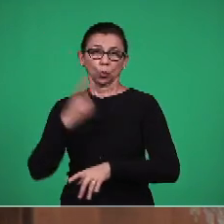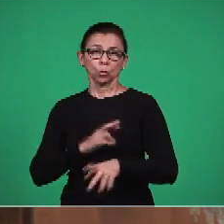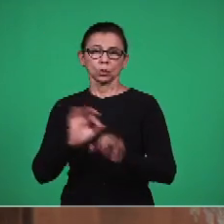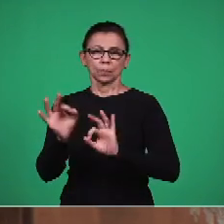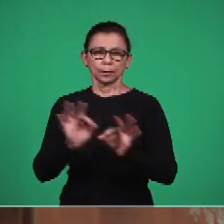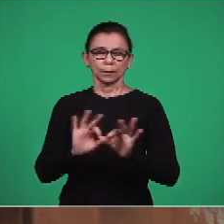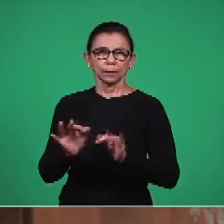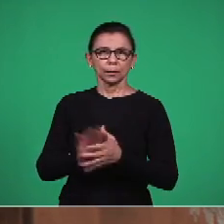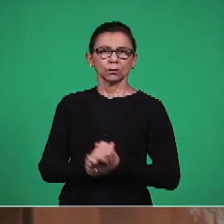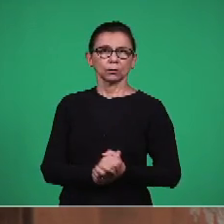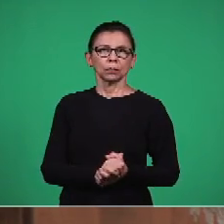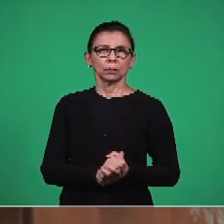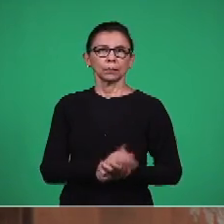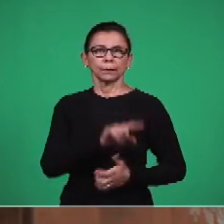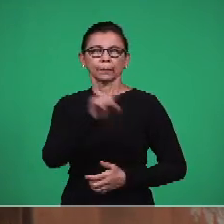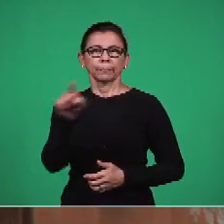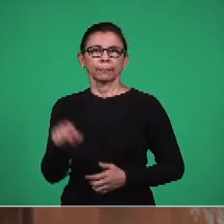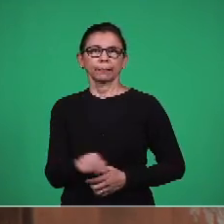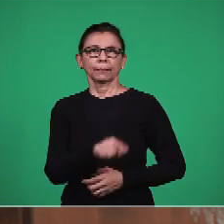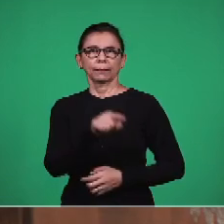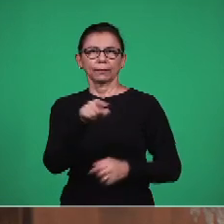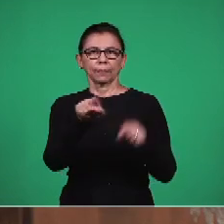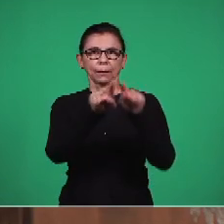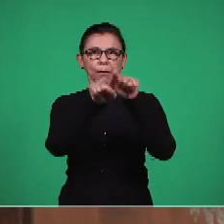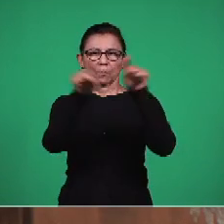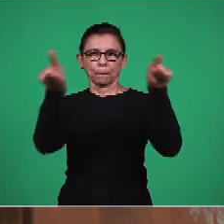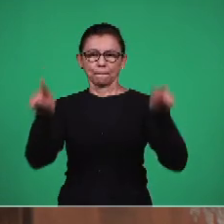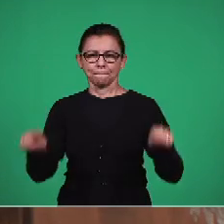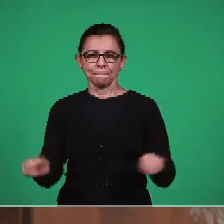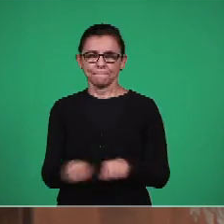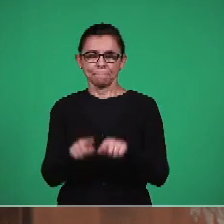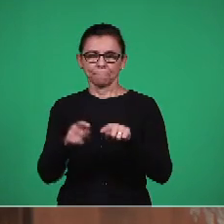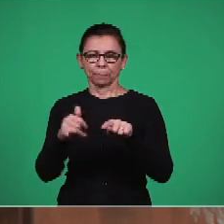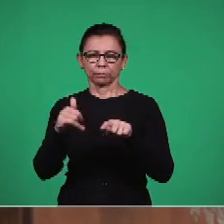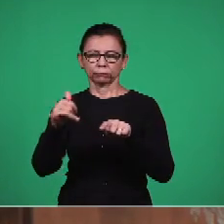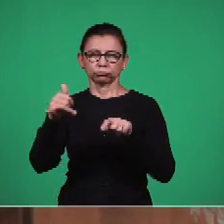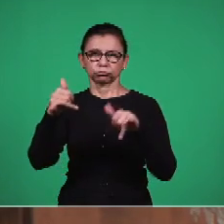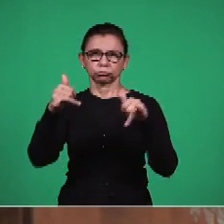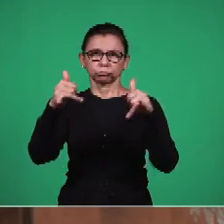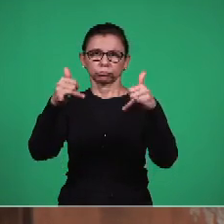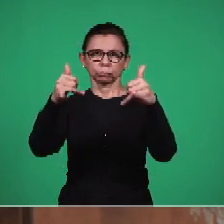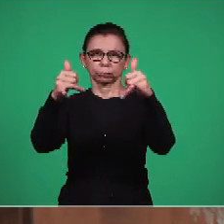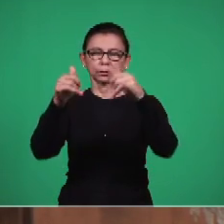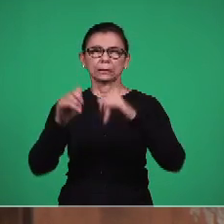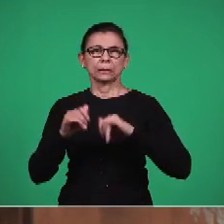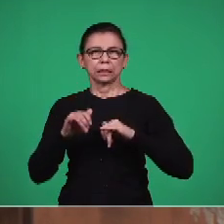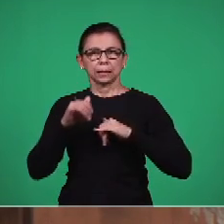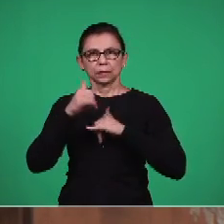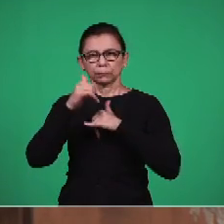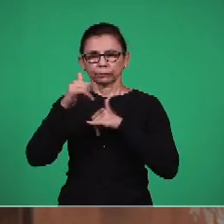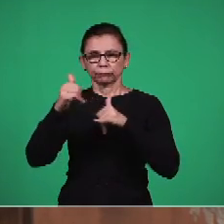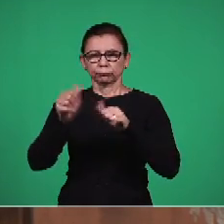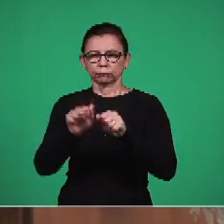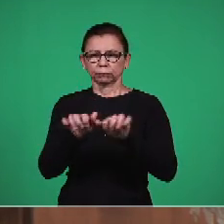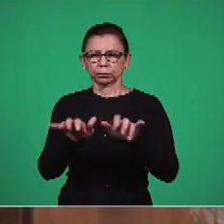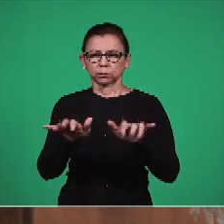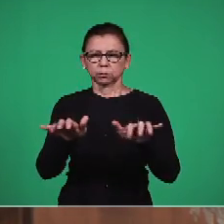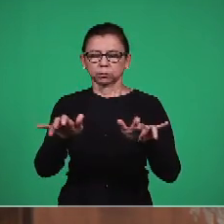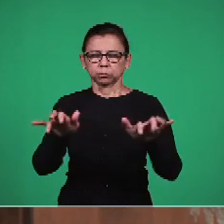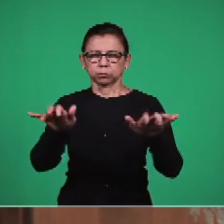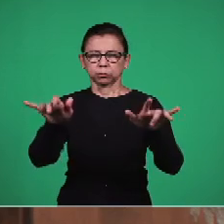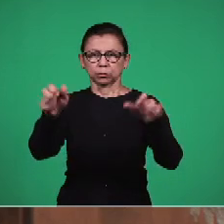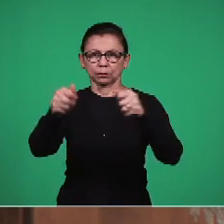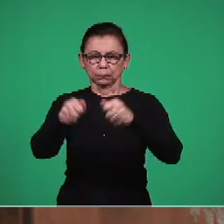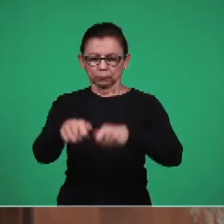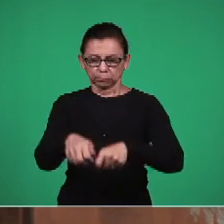lá. Hoje é um caos, sem vida. A magma que derrete continua